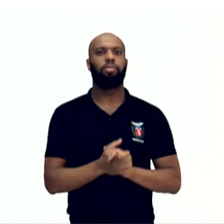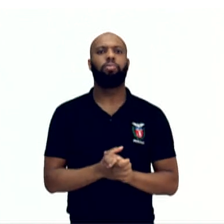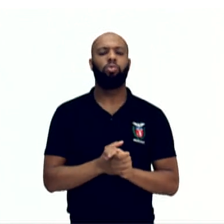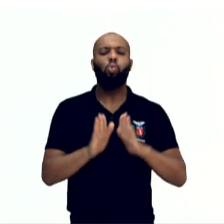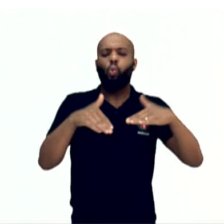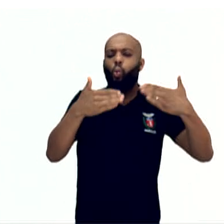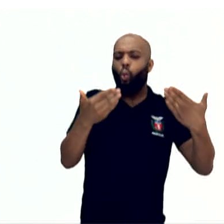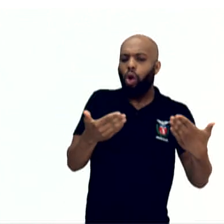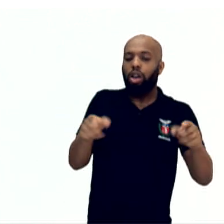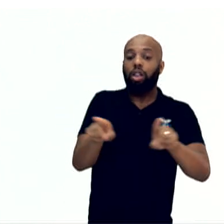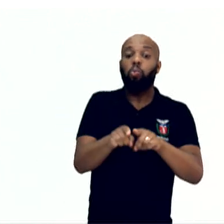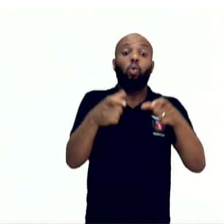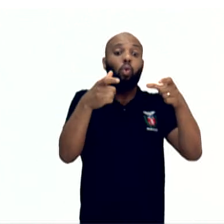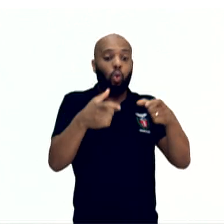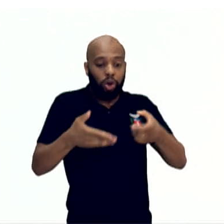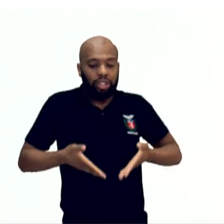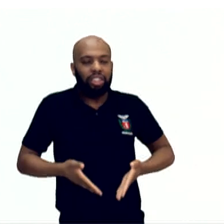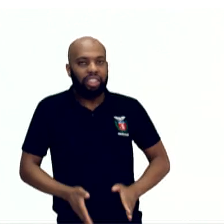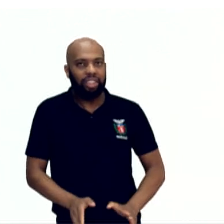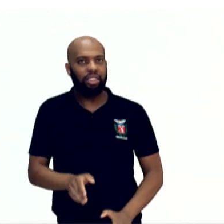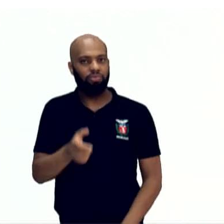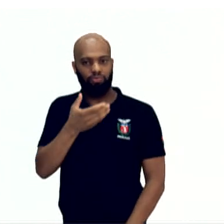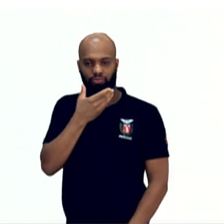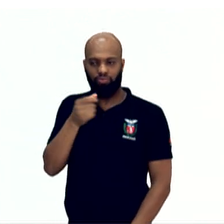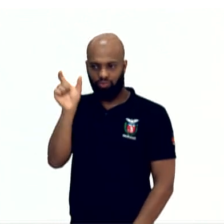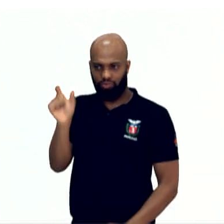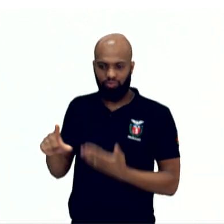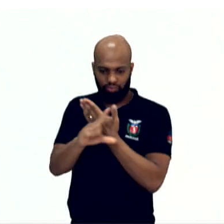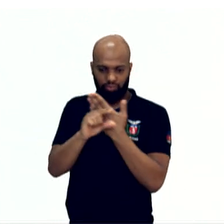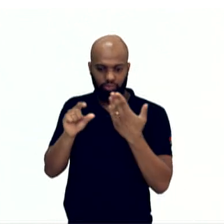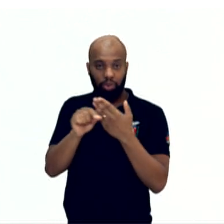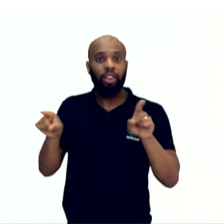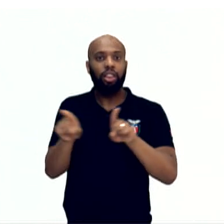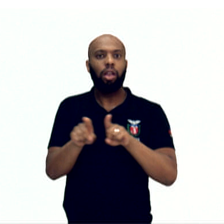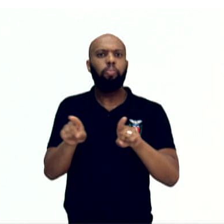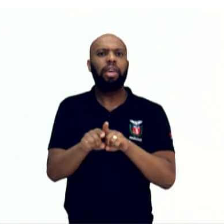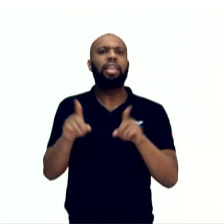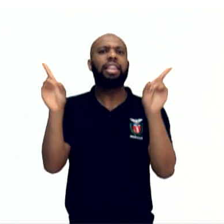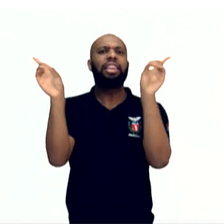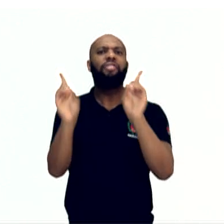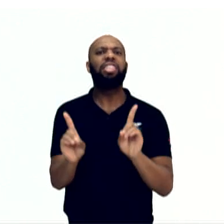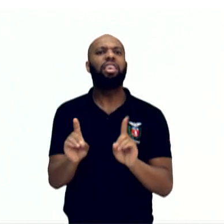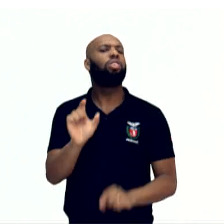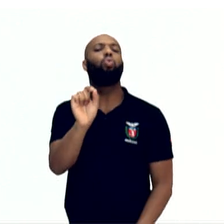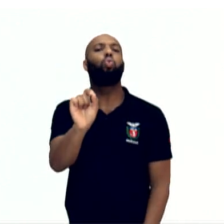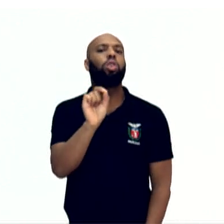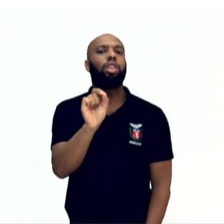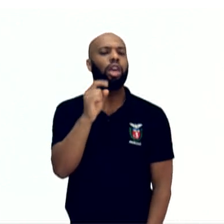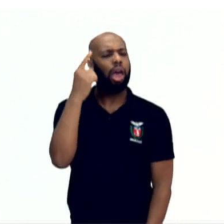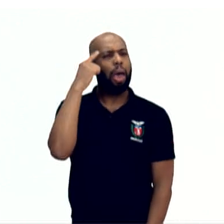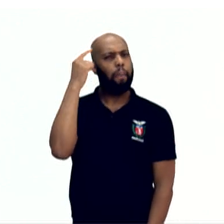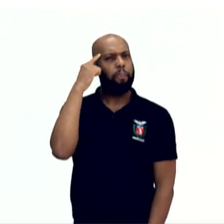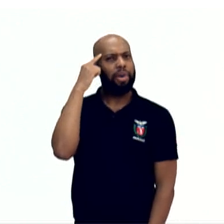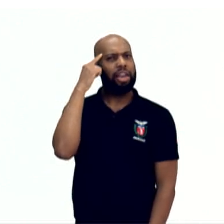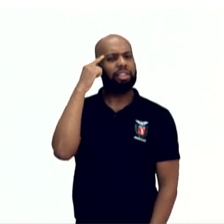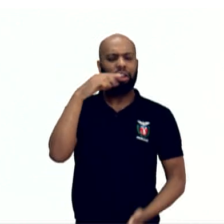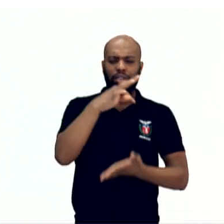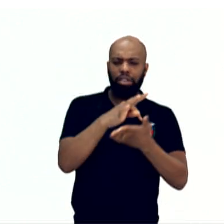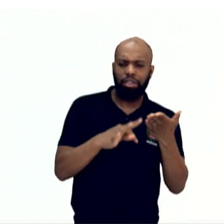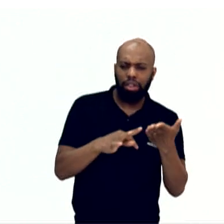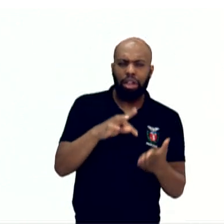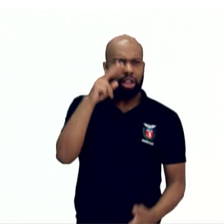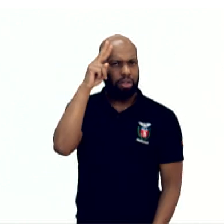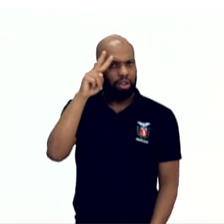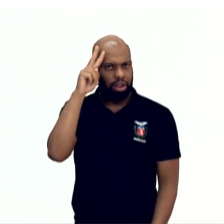onde nasceu Patativa do Assaré e com qual deficiência ficou? Pensem no texto, lembrem do texto